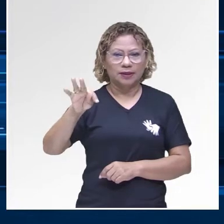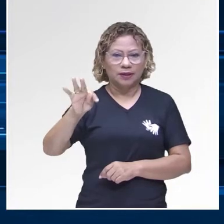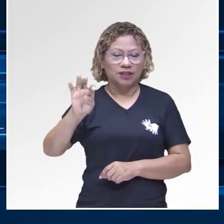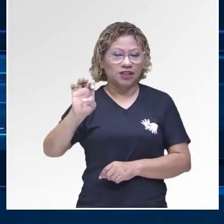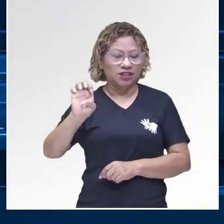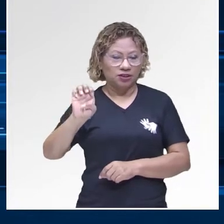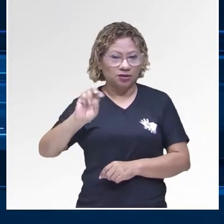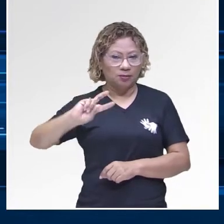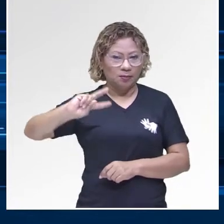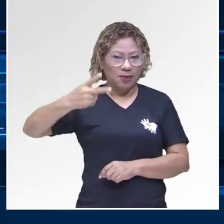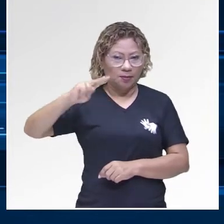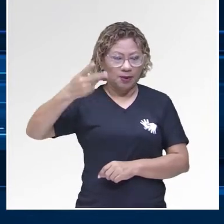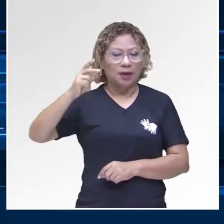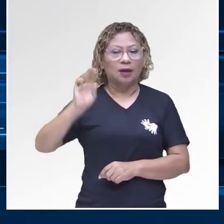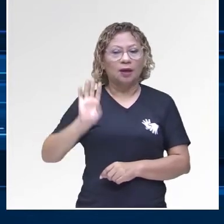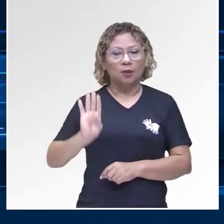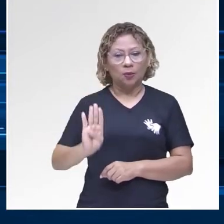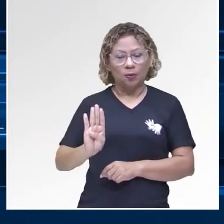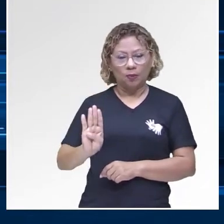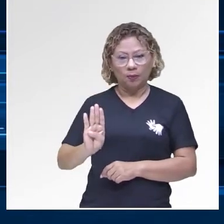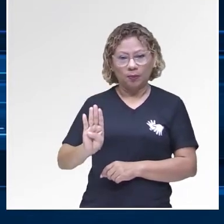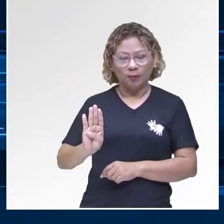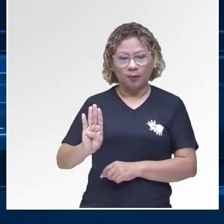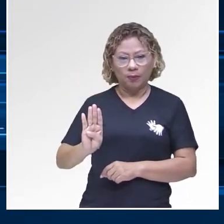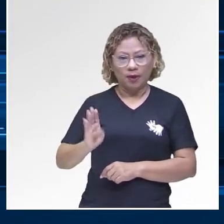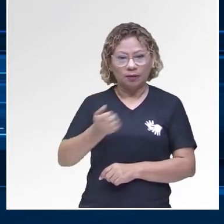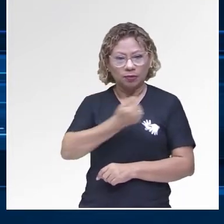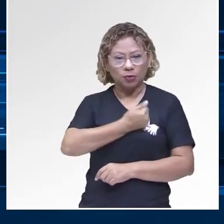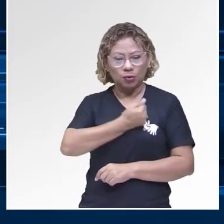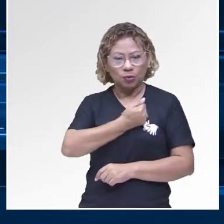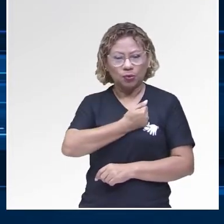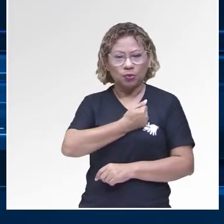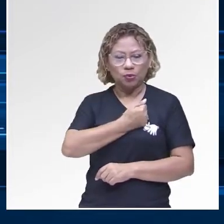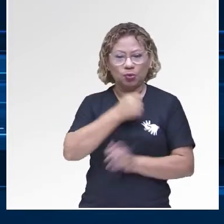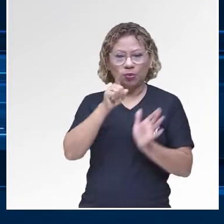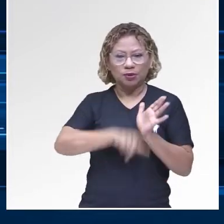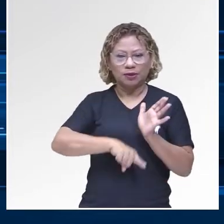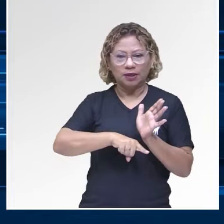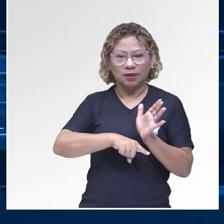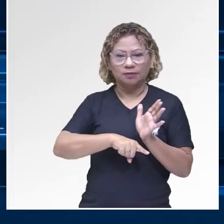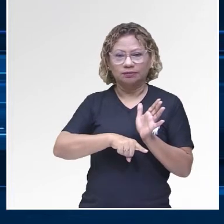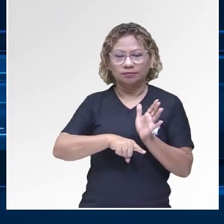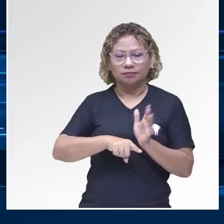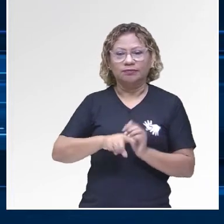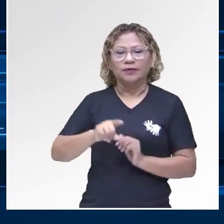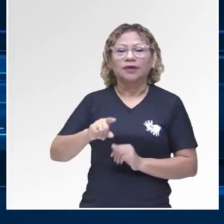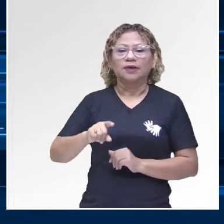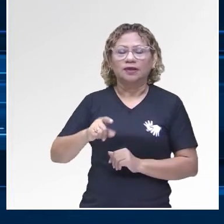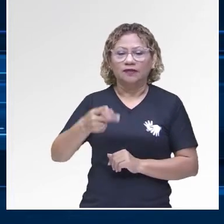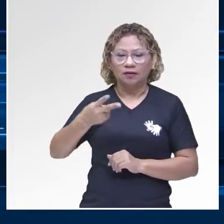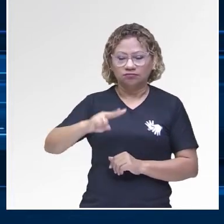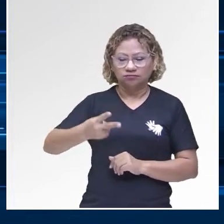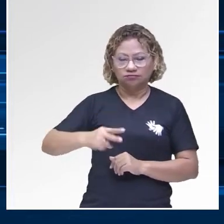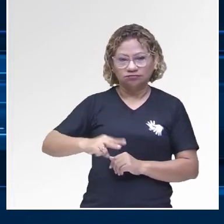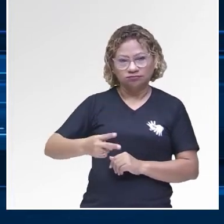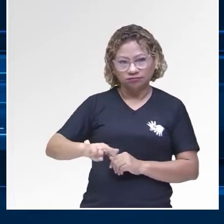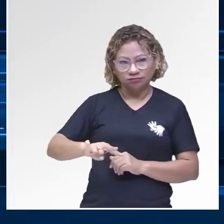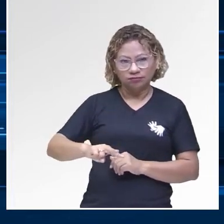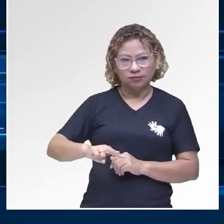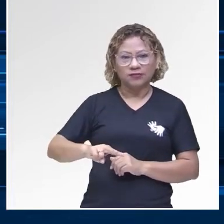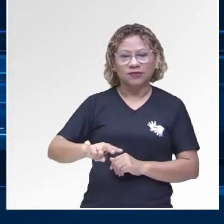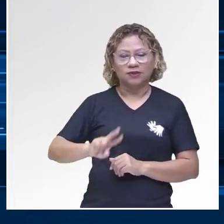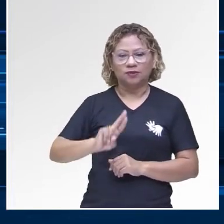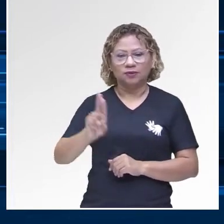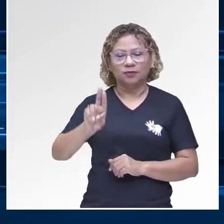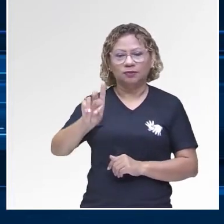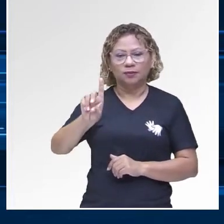No exemplo B, a gente observa que os termos estão diminuindo de valor. Ó, 10, 8, 6, 4, 2. Por